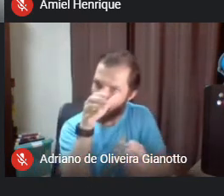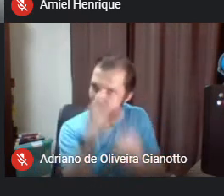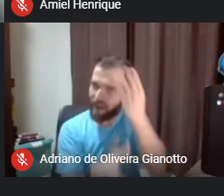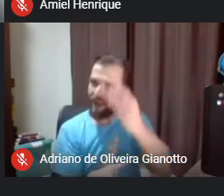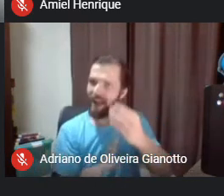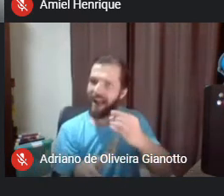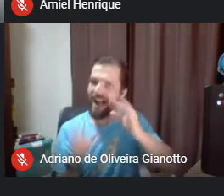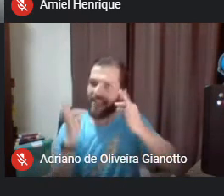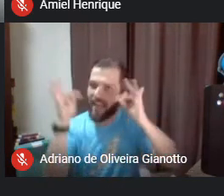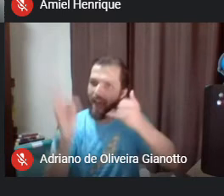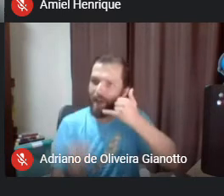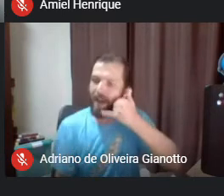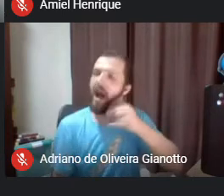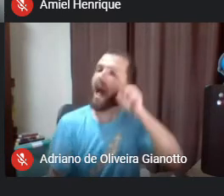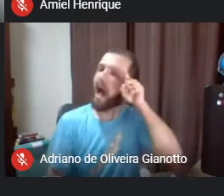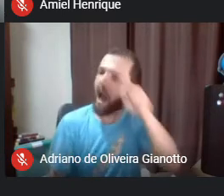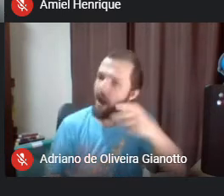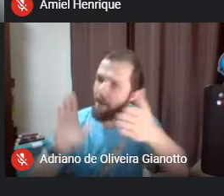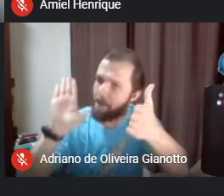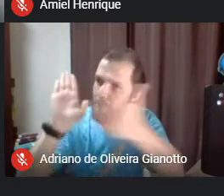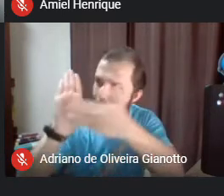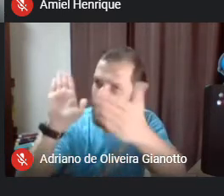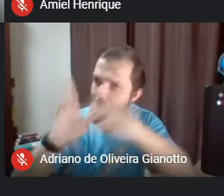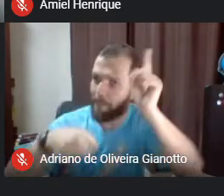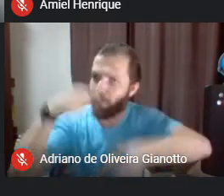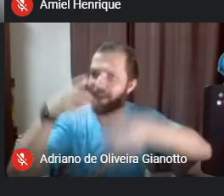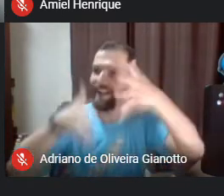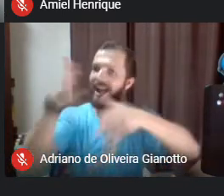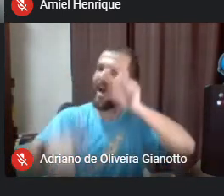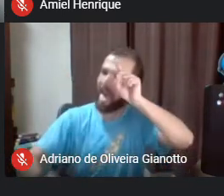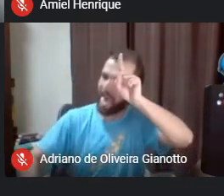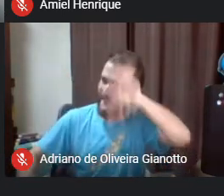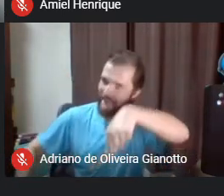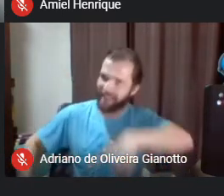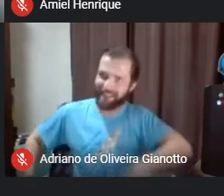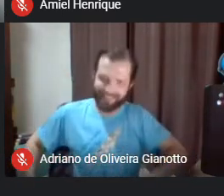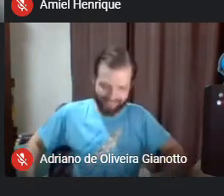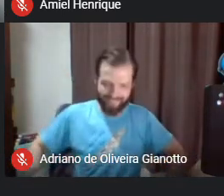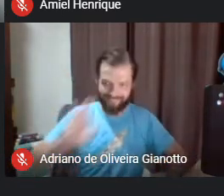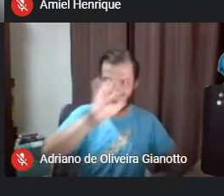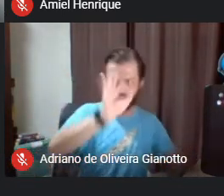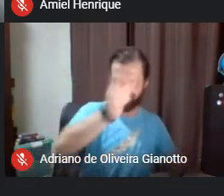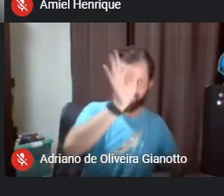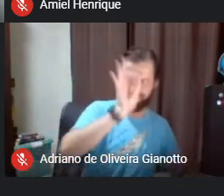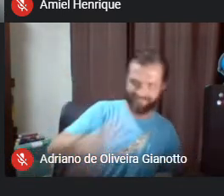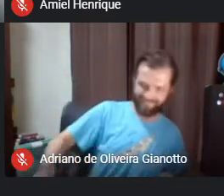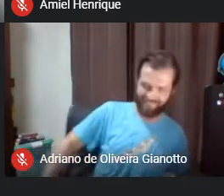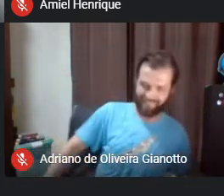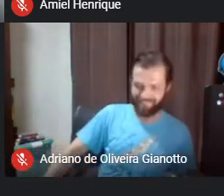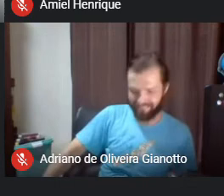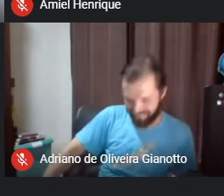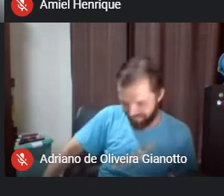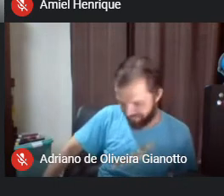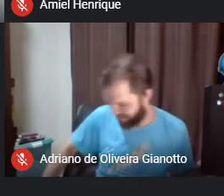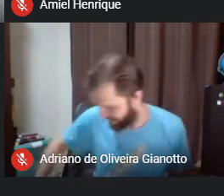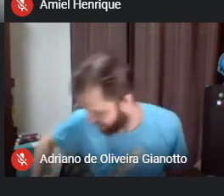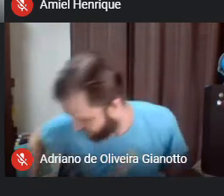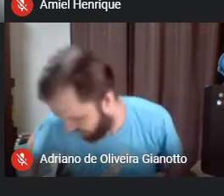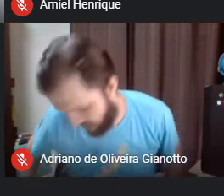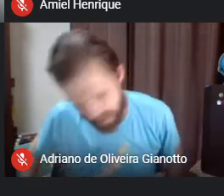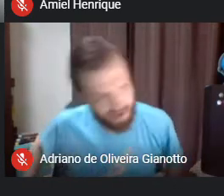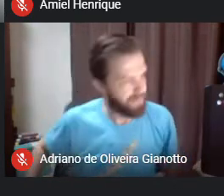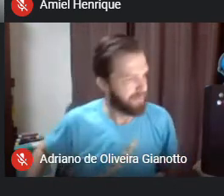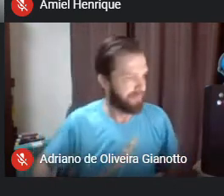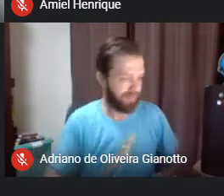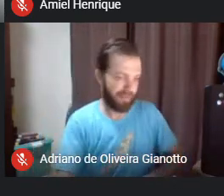É isso aí. Então ele estava criando, ele queria uma tecnologia para telefone, mas acabou desenvolvendo aí uma para